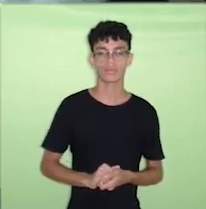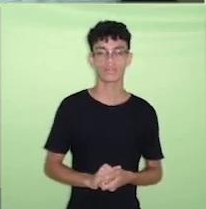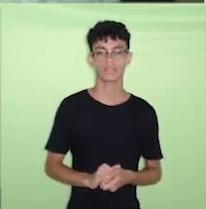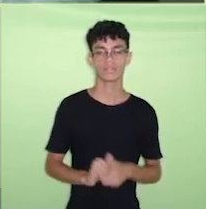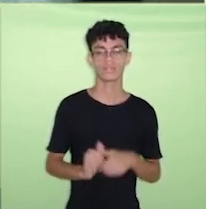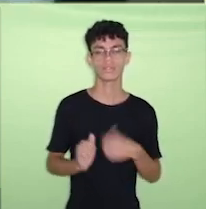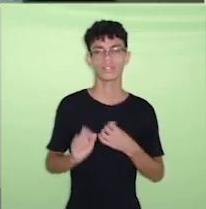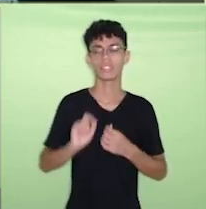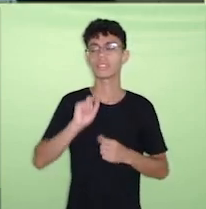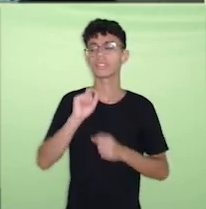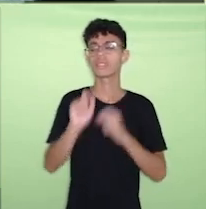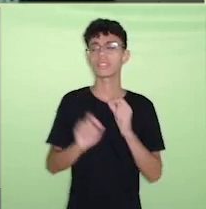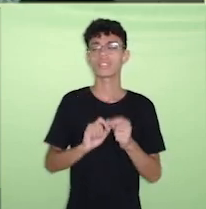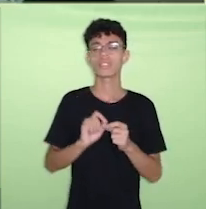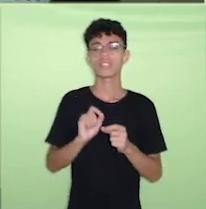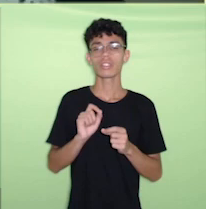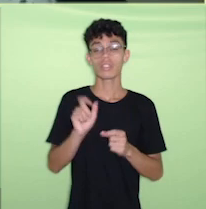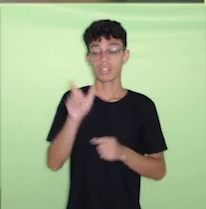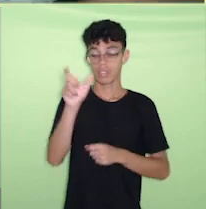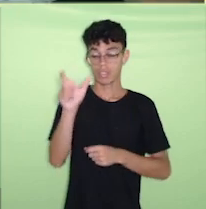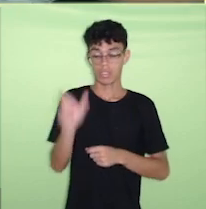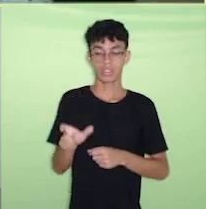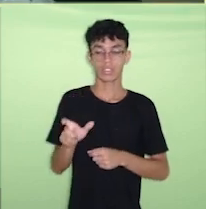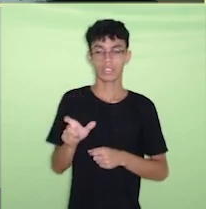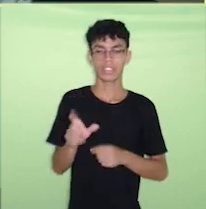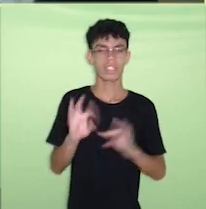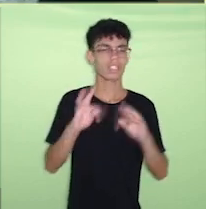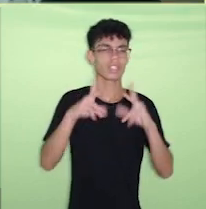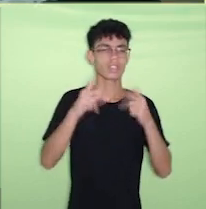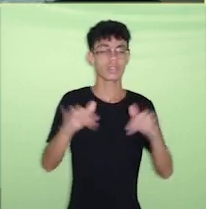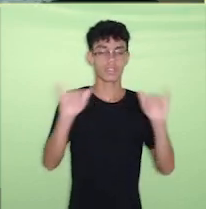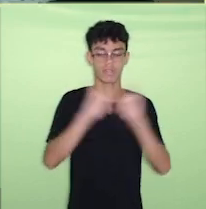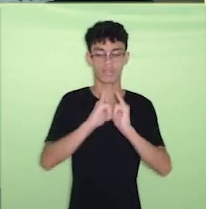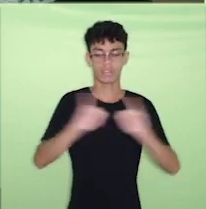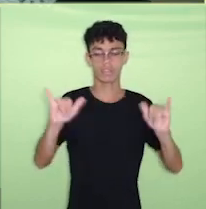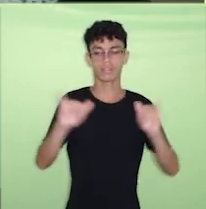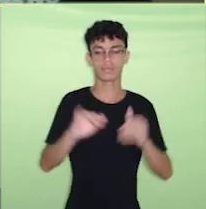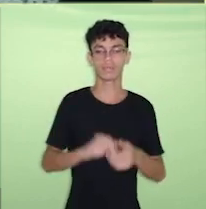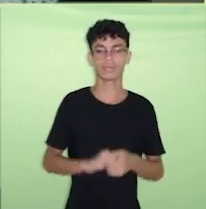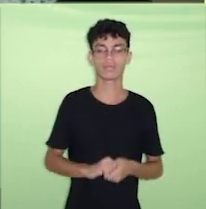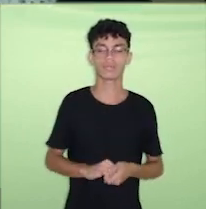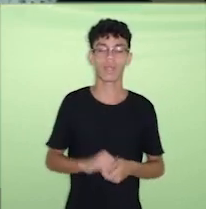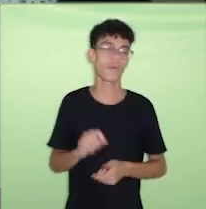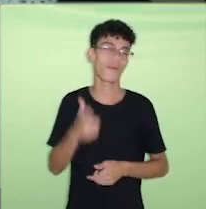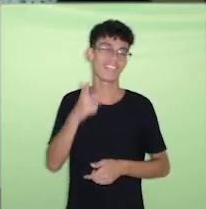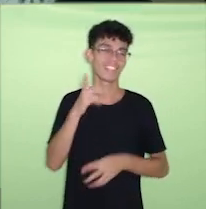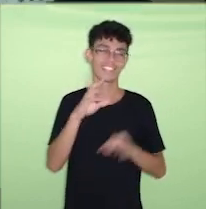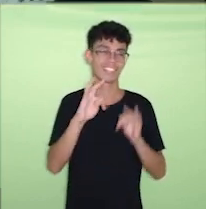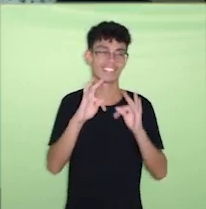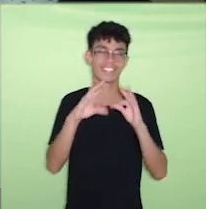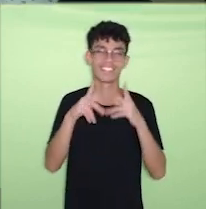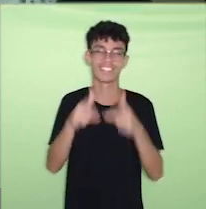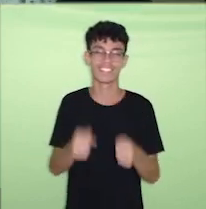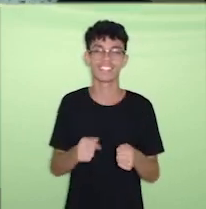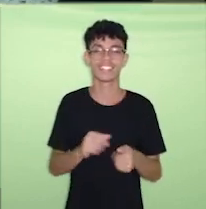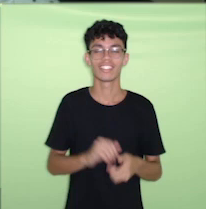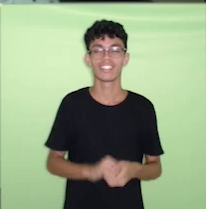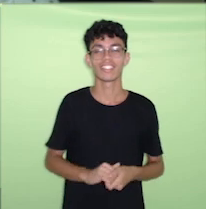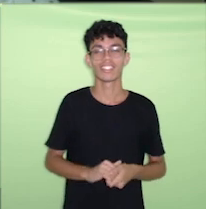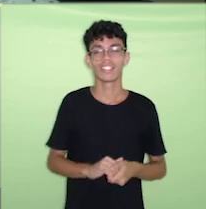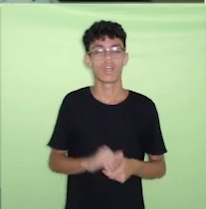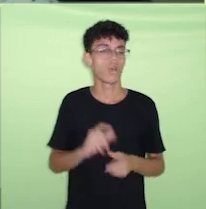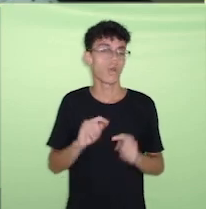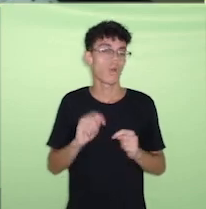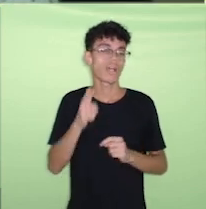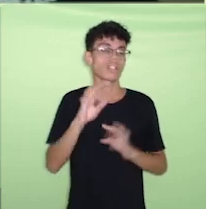E o que foi? E foi tudo isso que você disse? Quase tudo. Esse